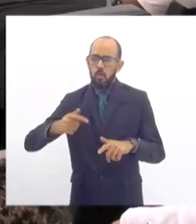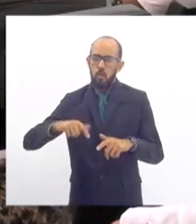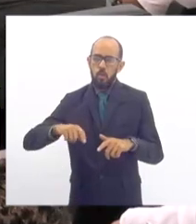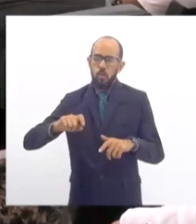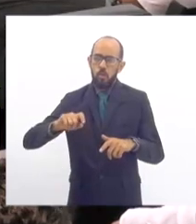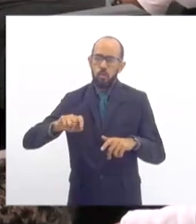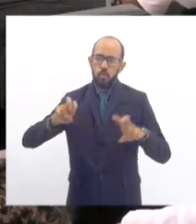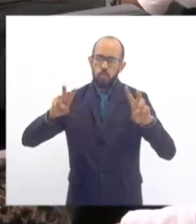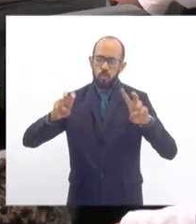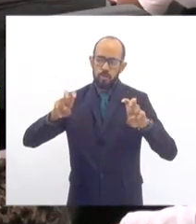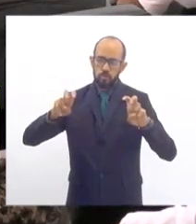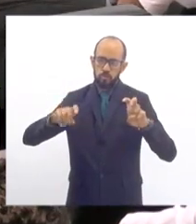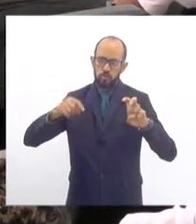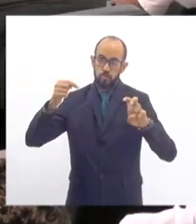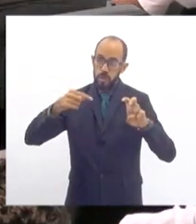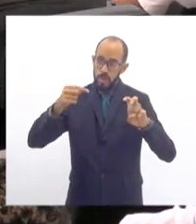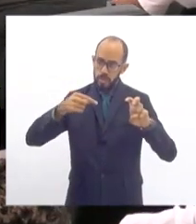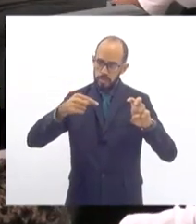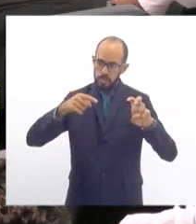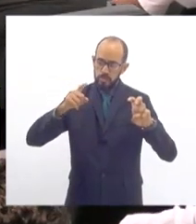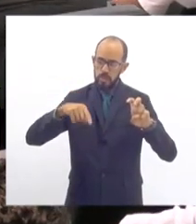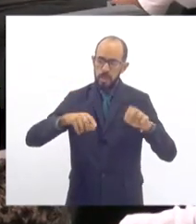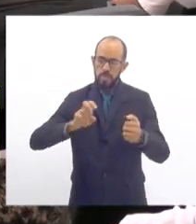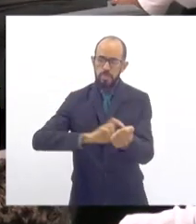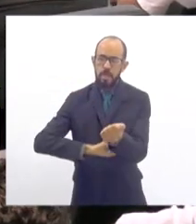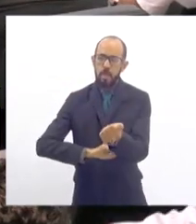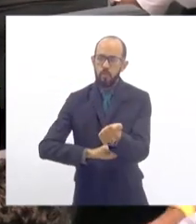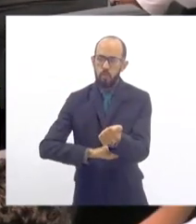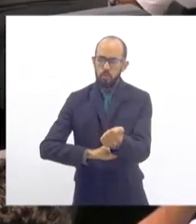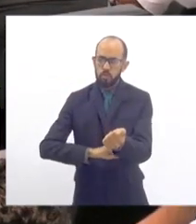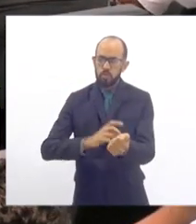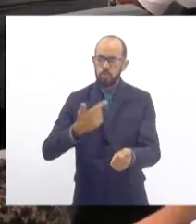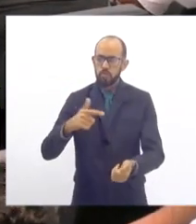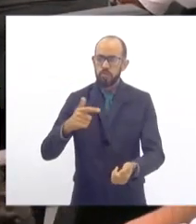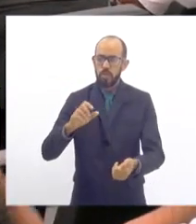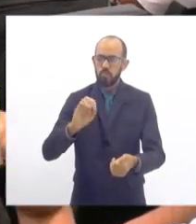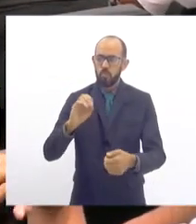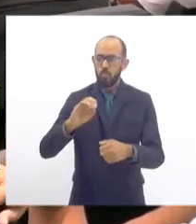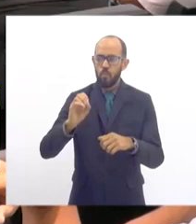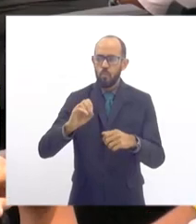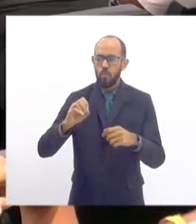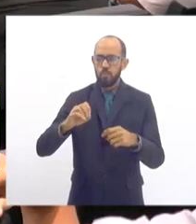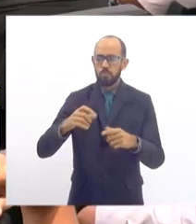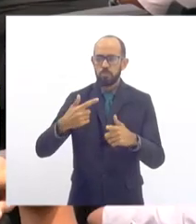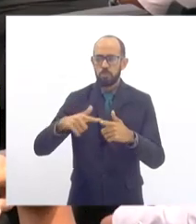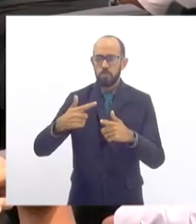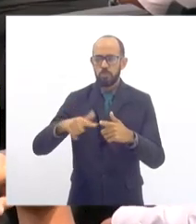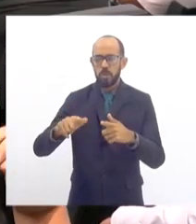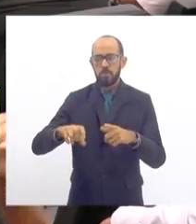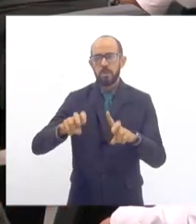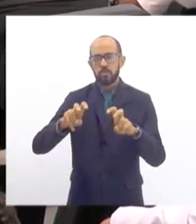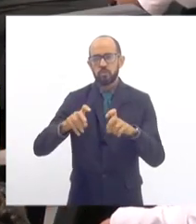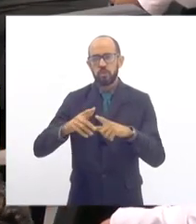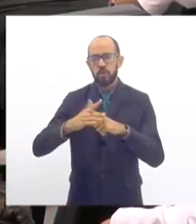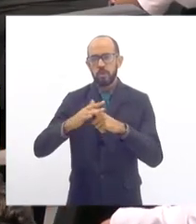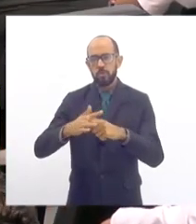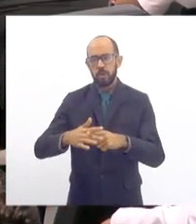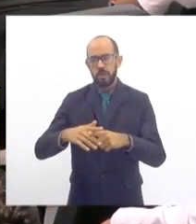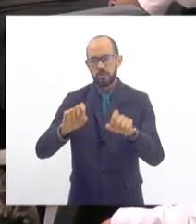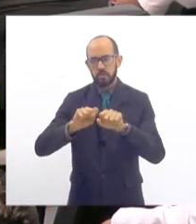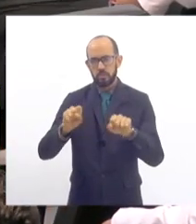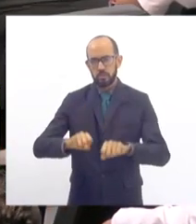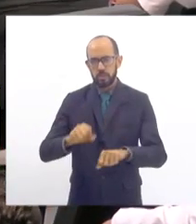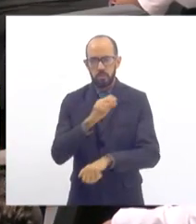muito importante e que não tem nenhum empecilho com relação ao regime de recuperação fiscal, que é a questão do